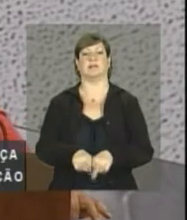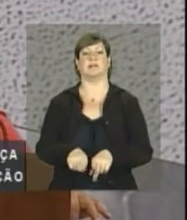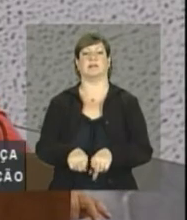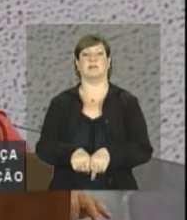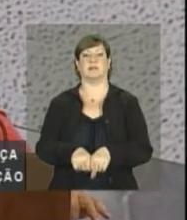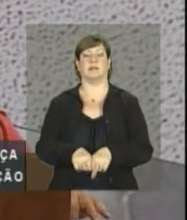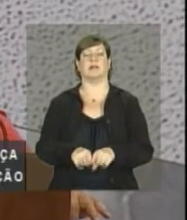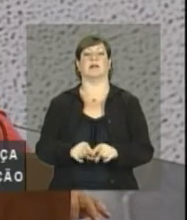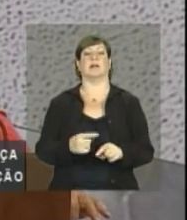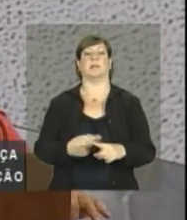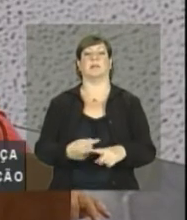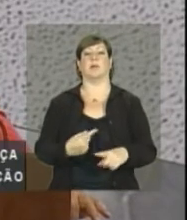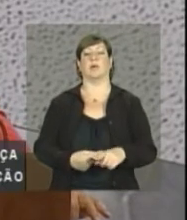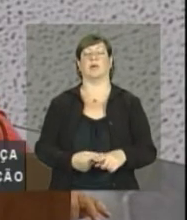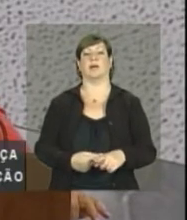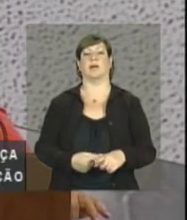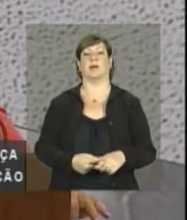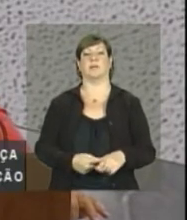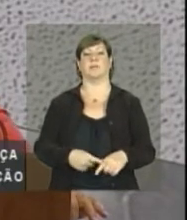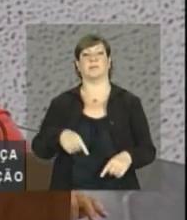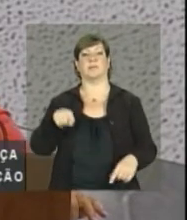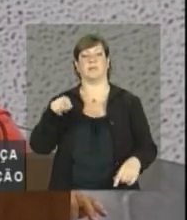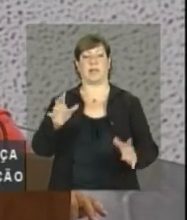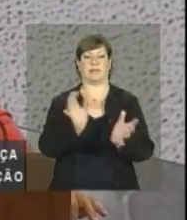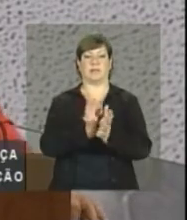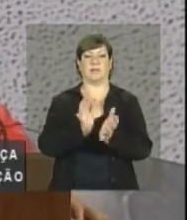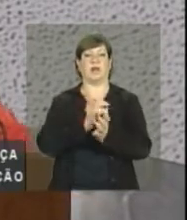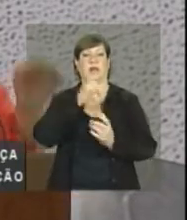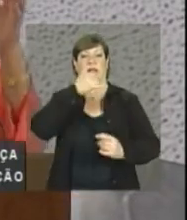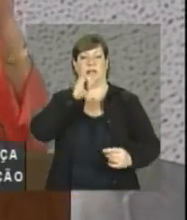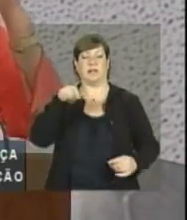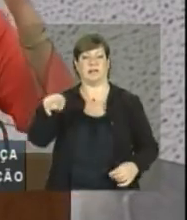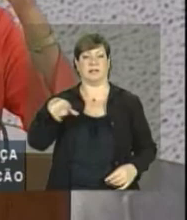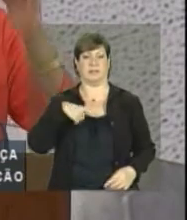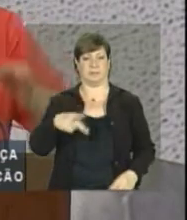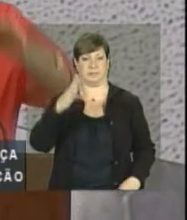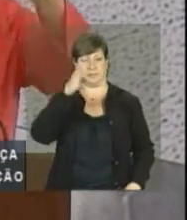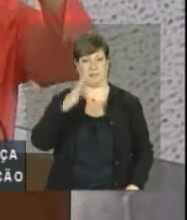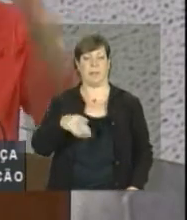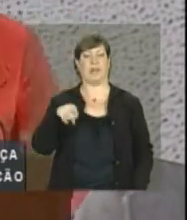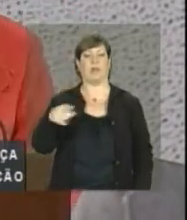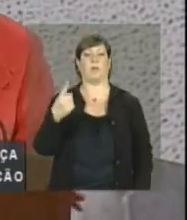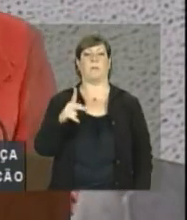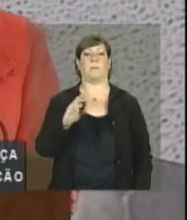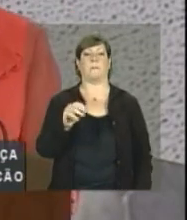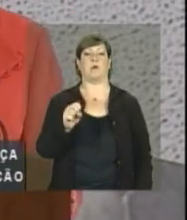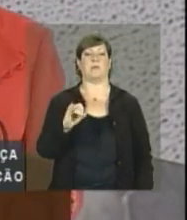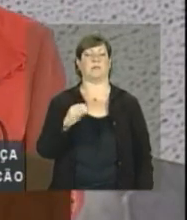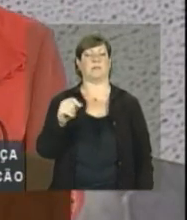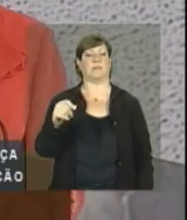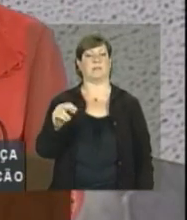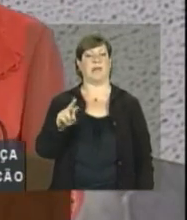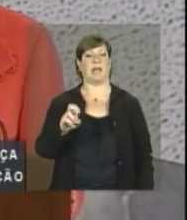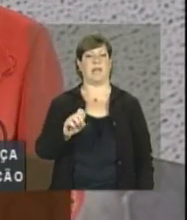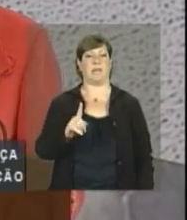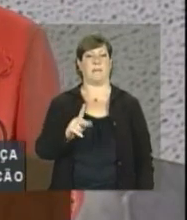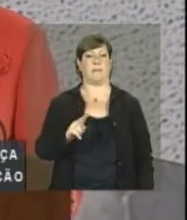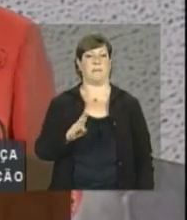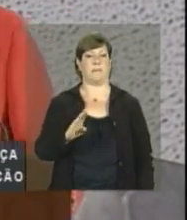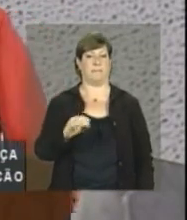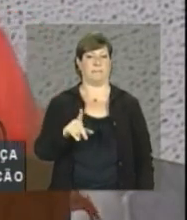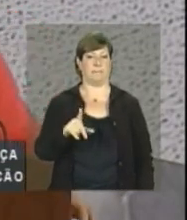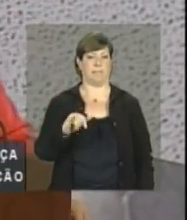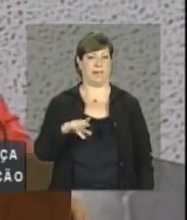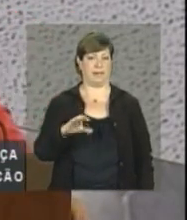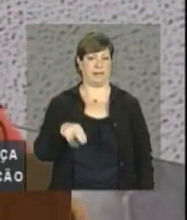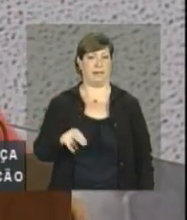em relação ao modelo do setor elétrico brasileiro, uma posição republicana, porque,